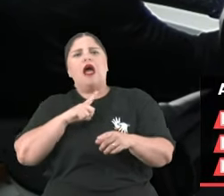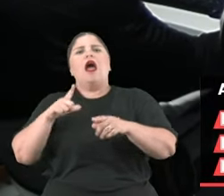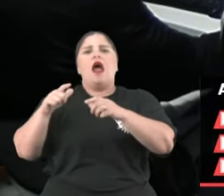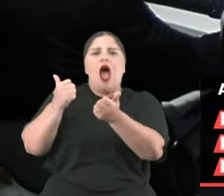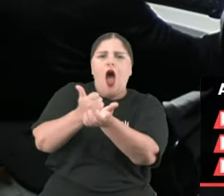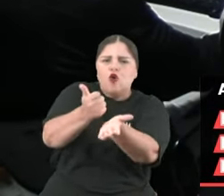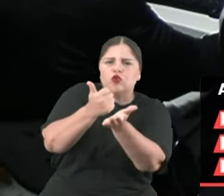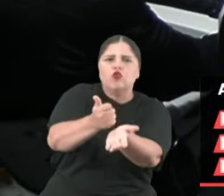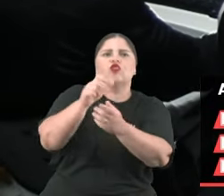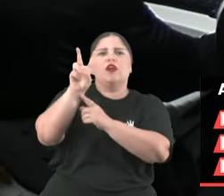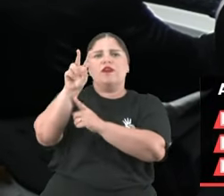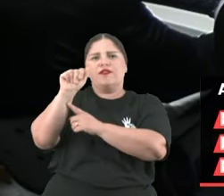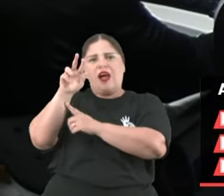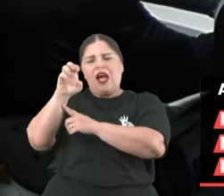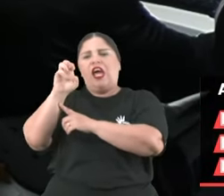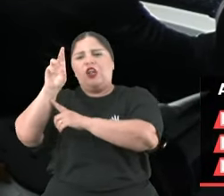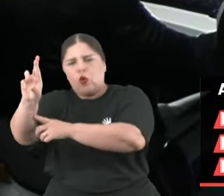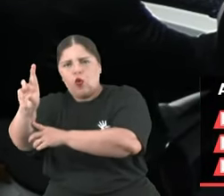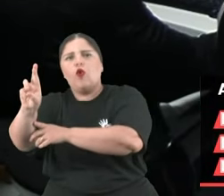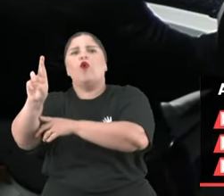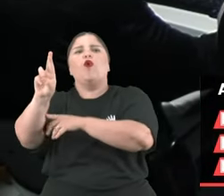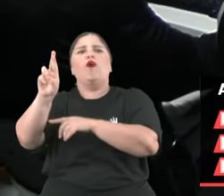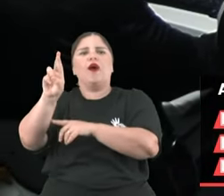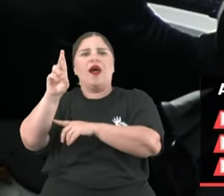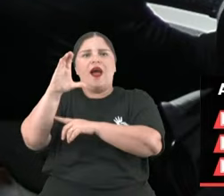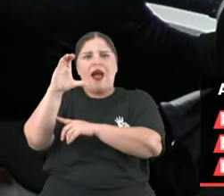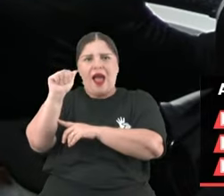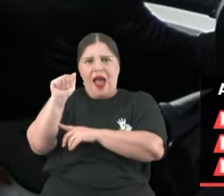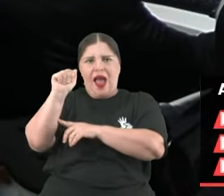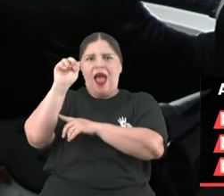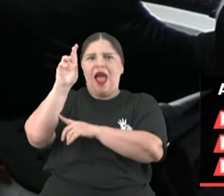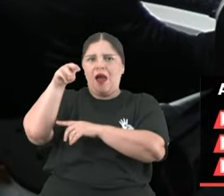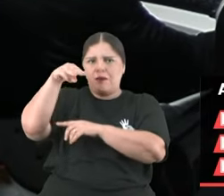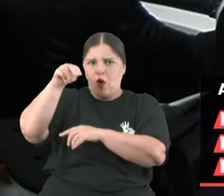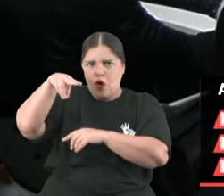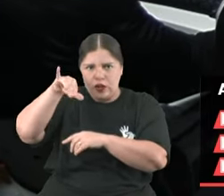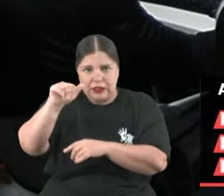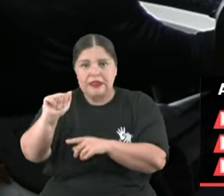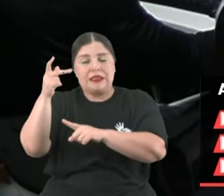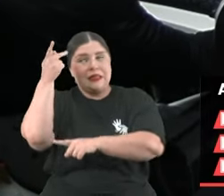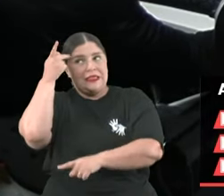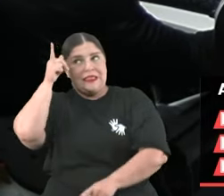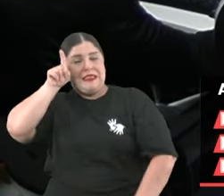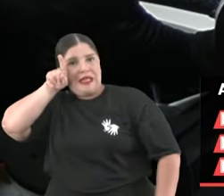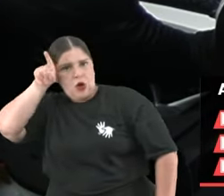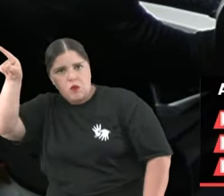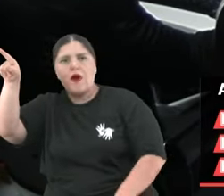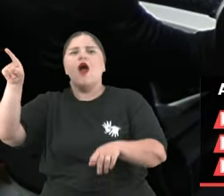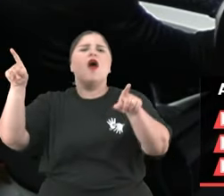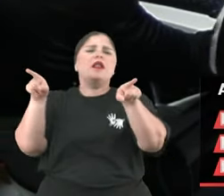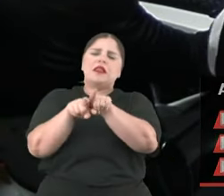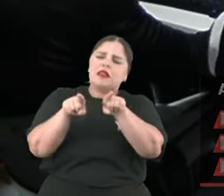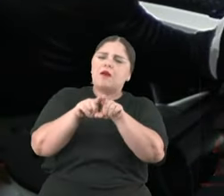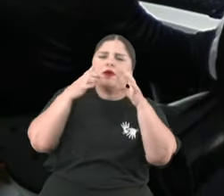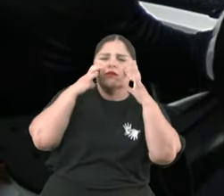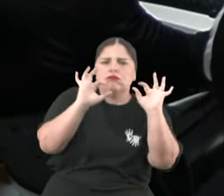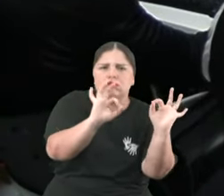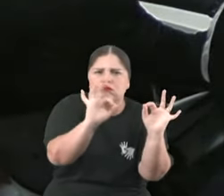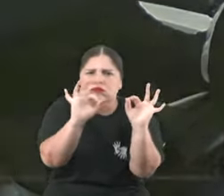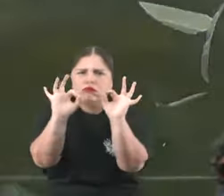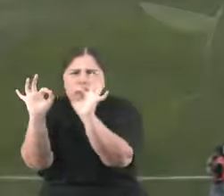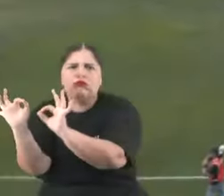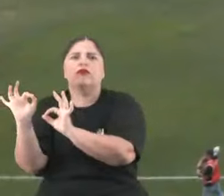Carmona Metestain, nome difícil, né? Mas ele é de São Paulo. E o observador do VAR é José Henrique